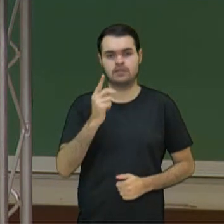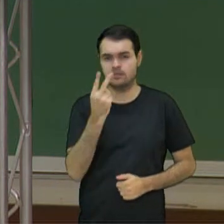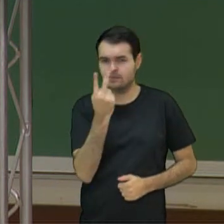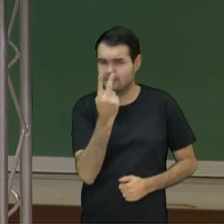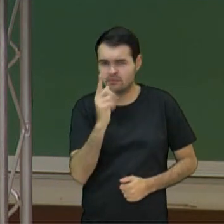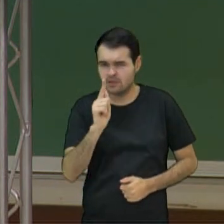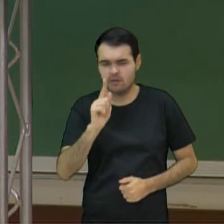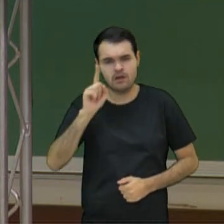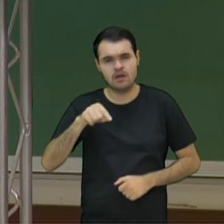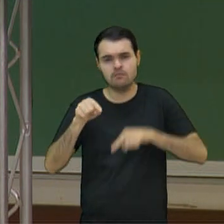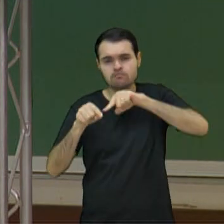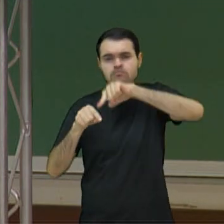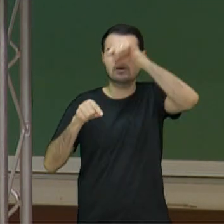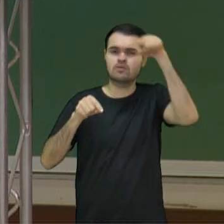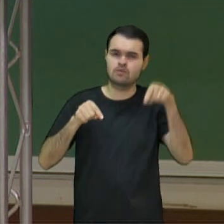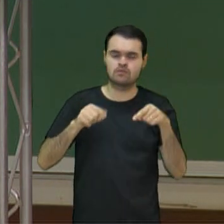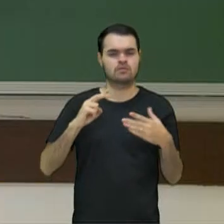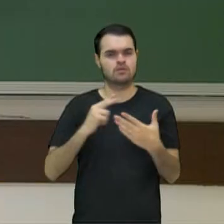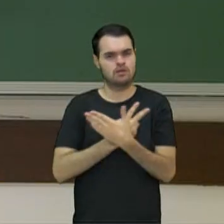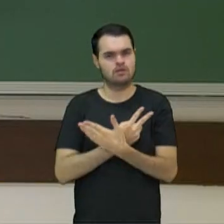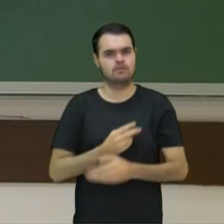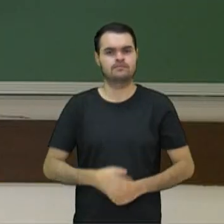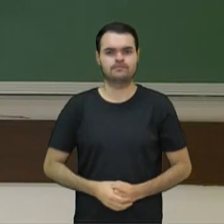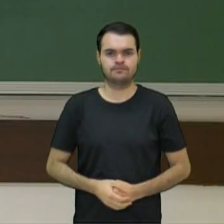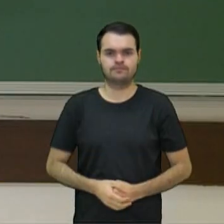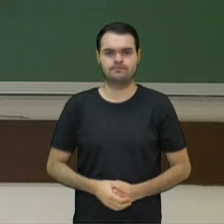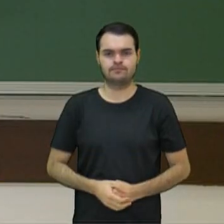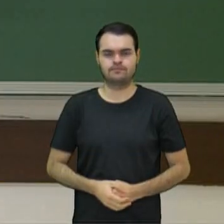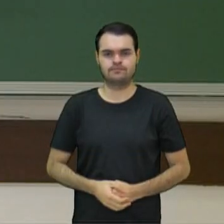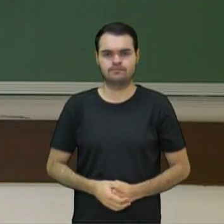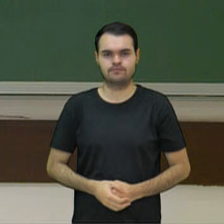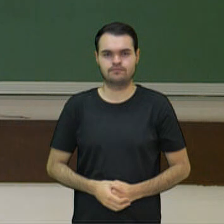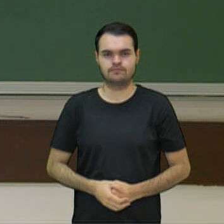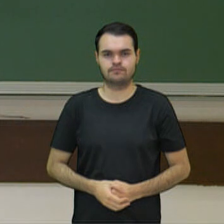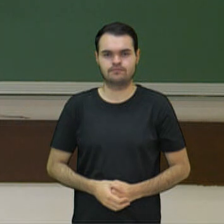segundo grau seria uma curva, então essa está incorreta.